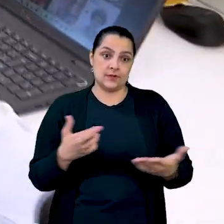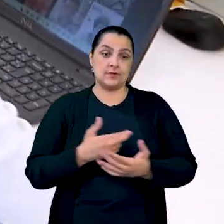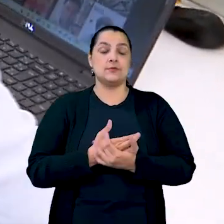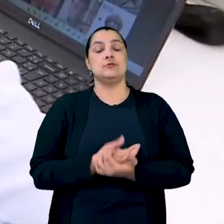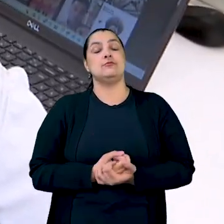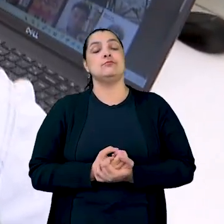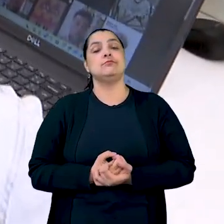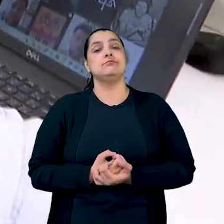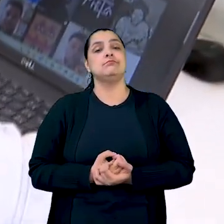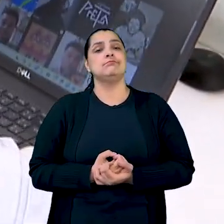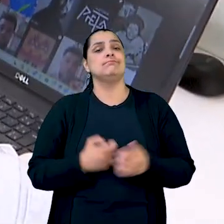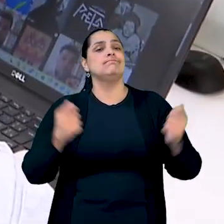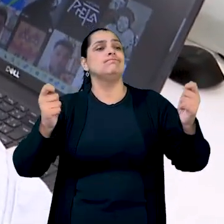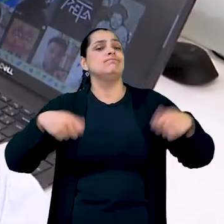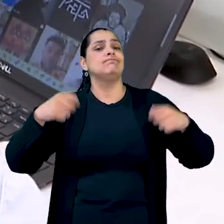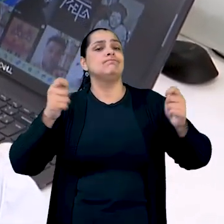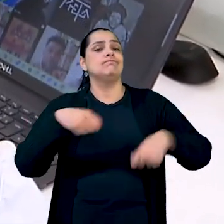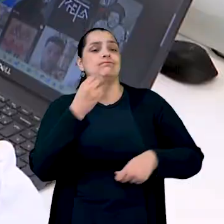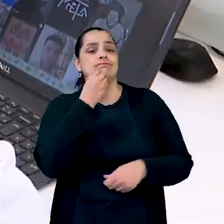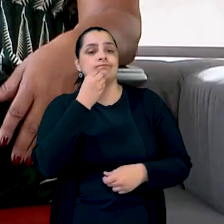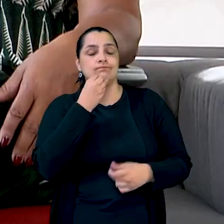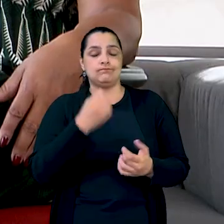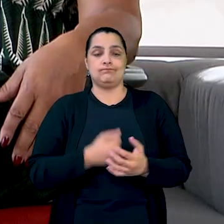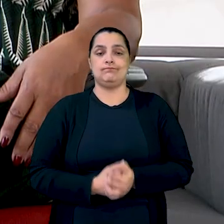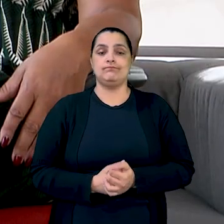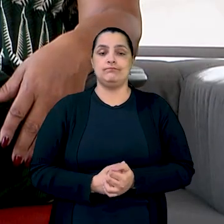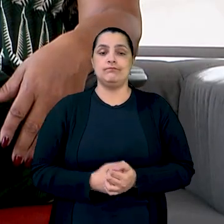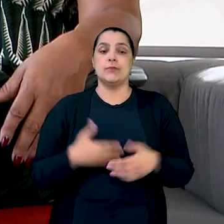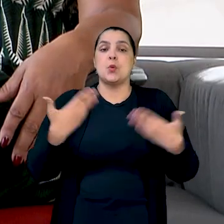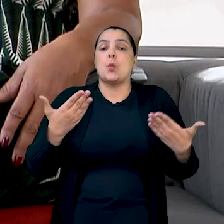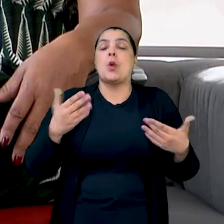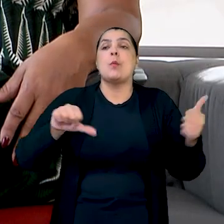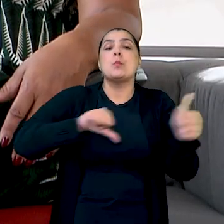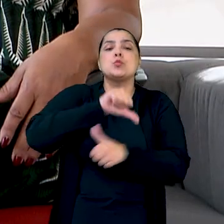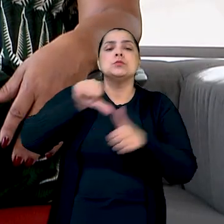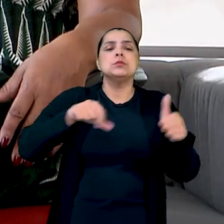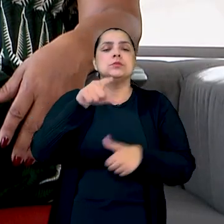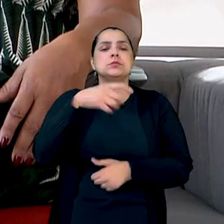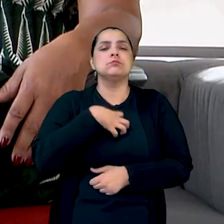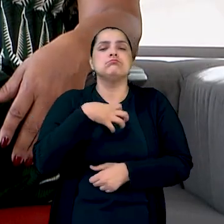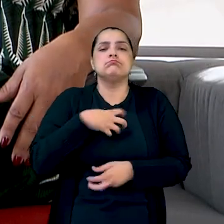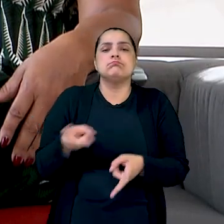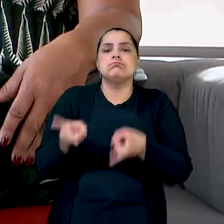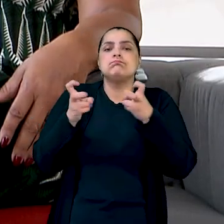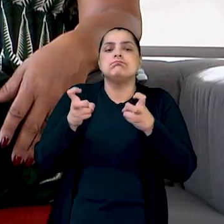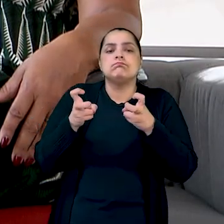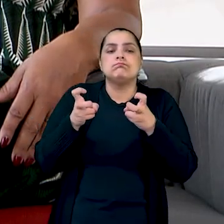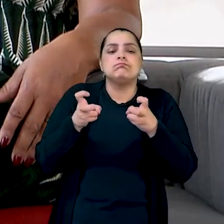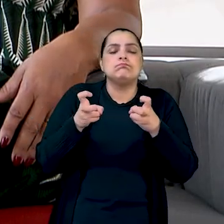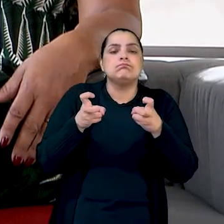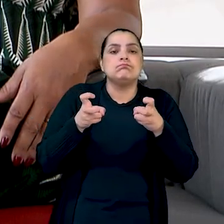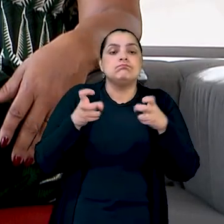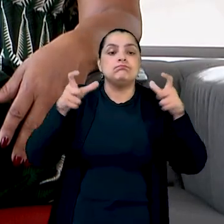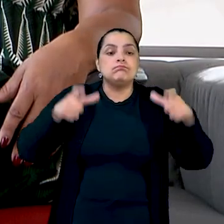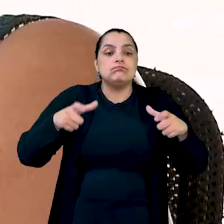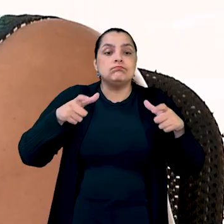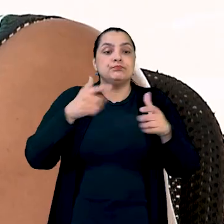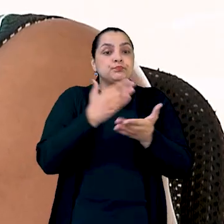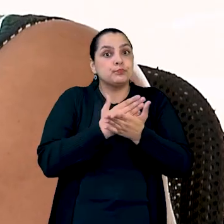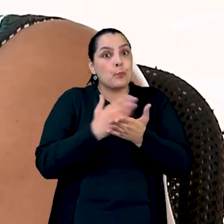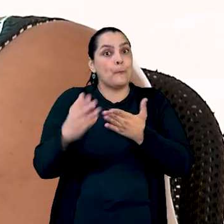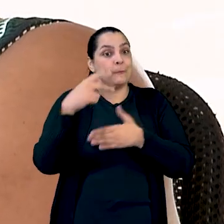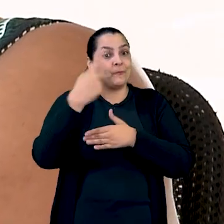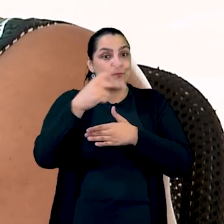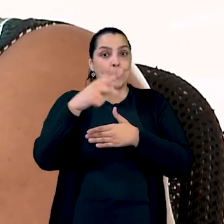né? Como uma possibilidade. Quais são as alterações, mudanças positivas que você observou